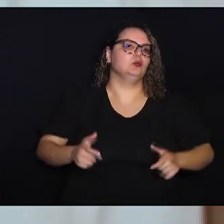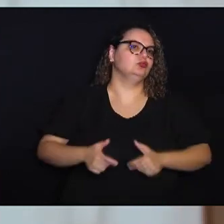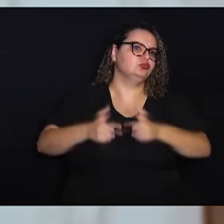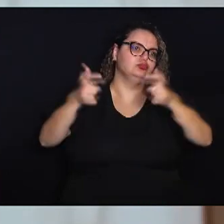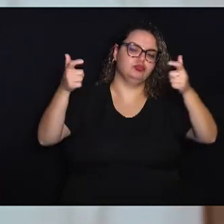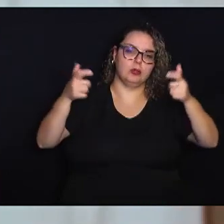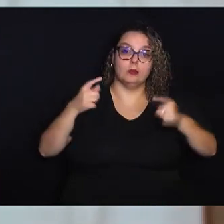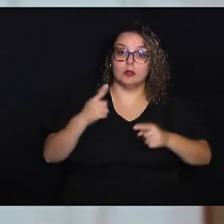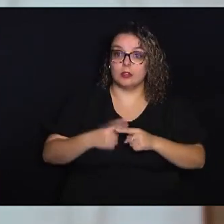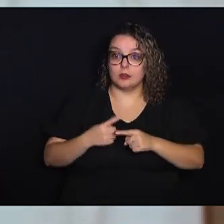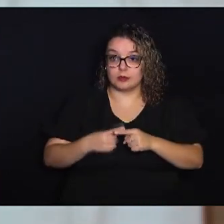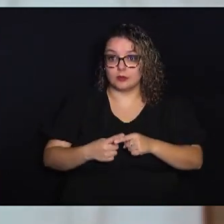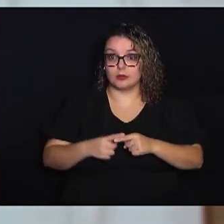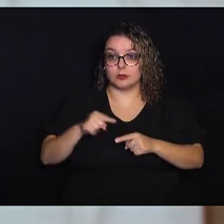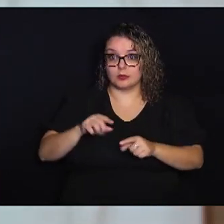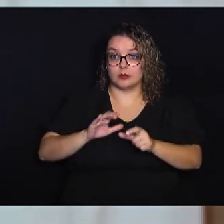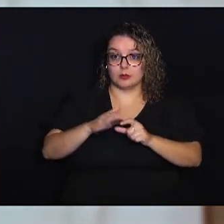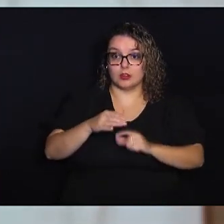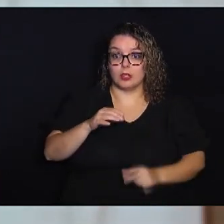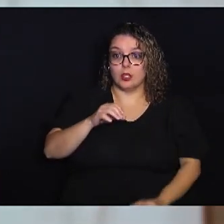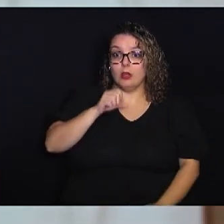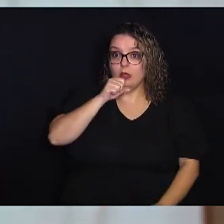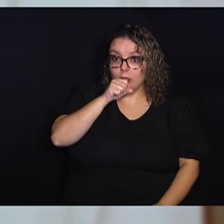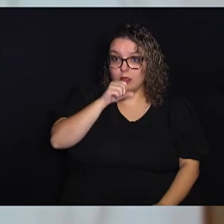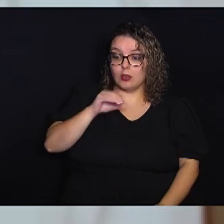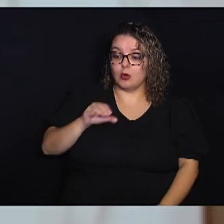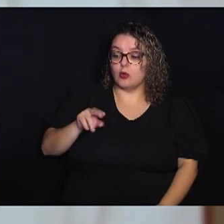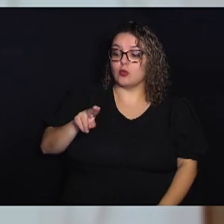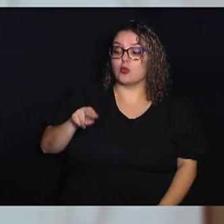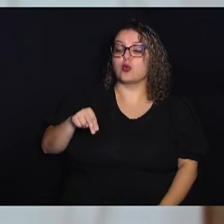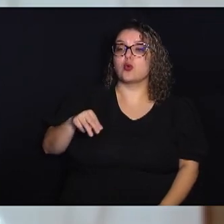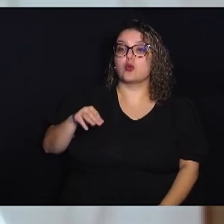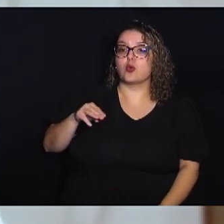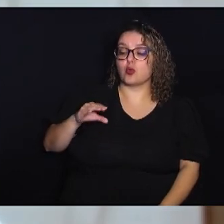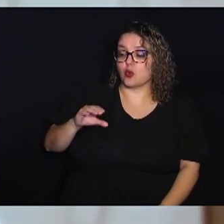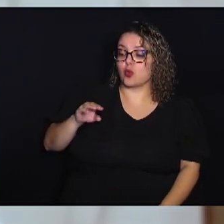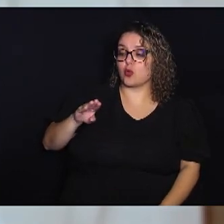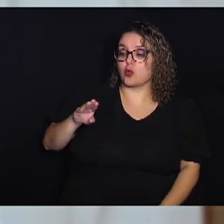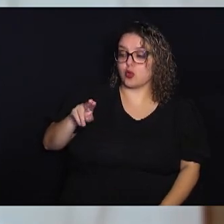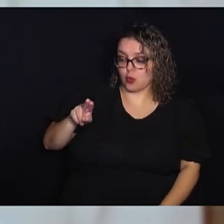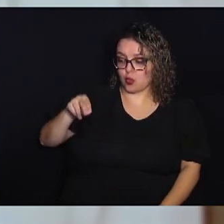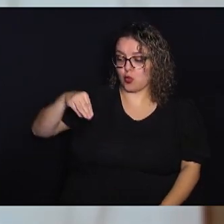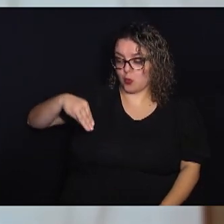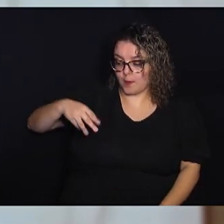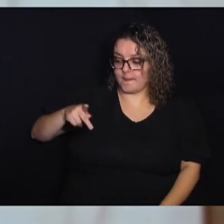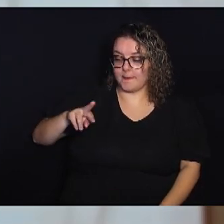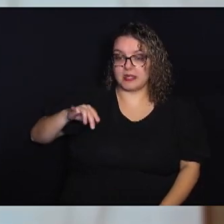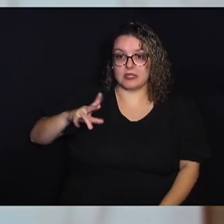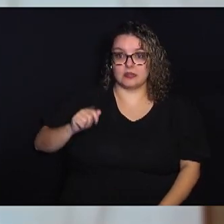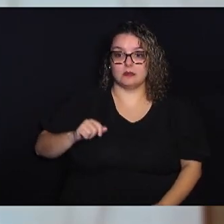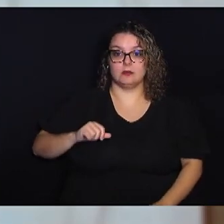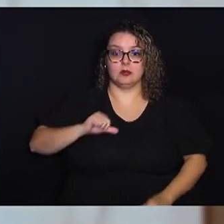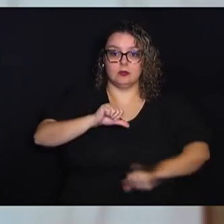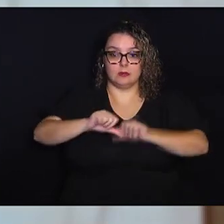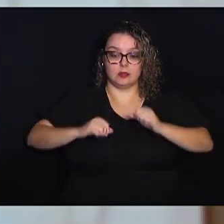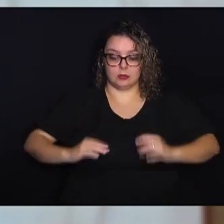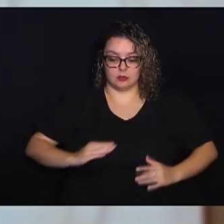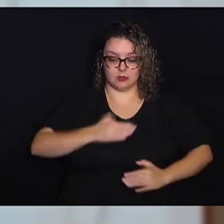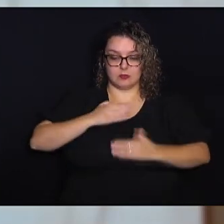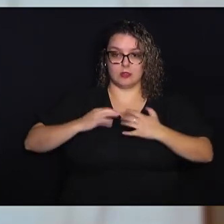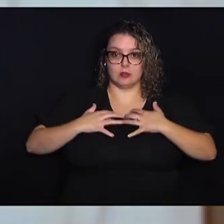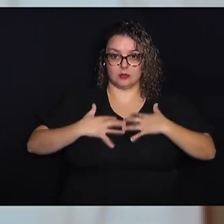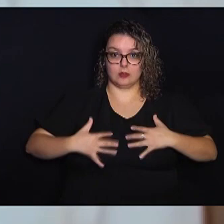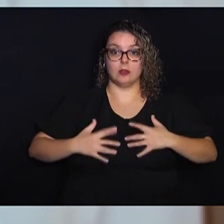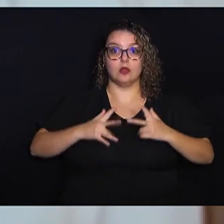Até porque esse termo de tosse comprida, ele vem da onde? Essa bactéria, ela causa uma alteração dentro da nossa via respiratória, igual a